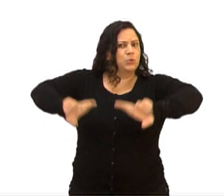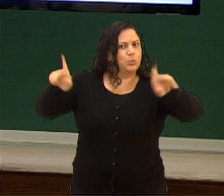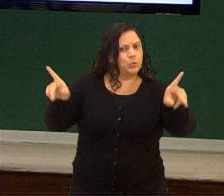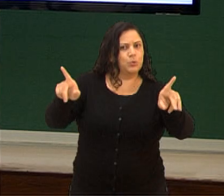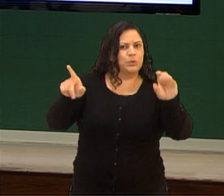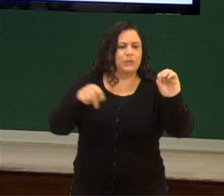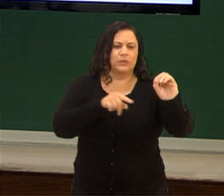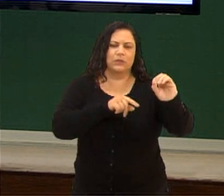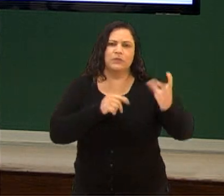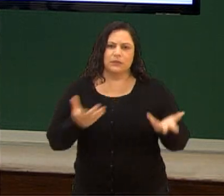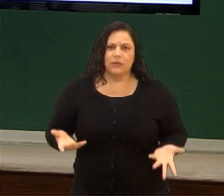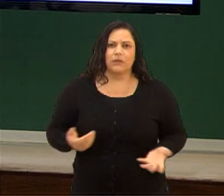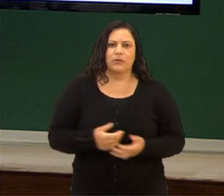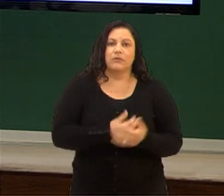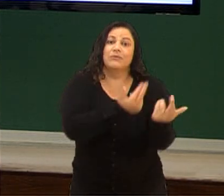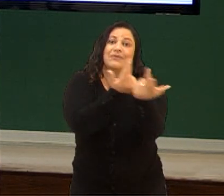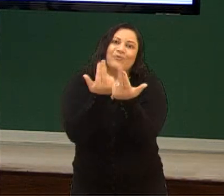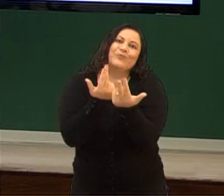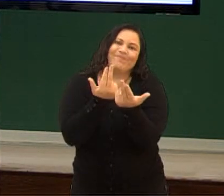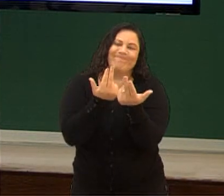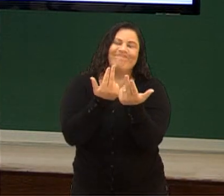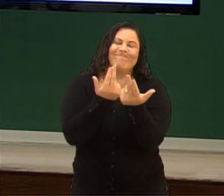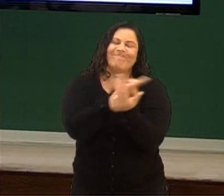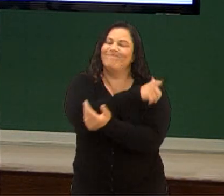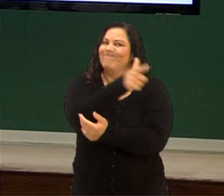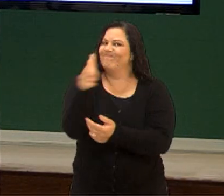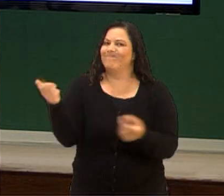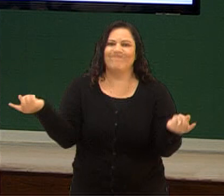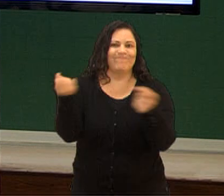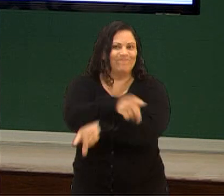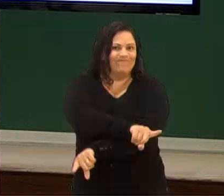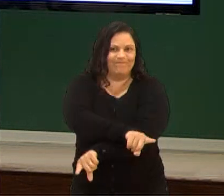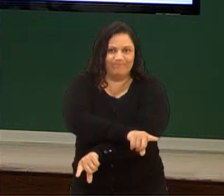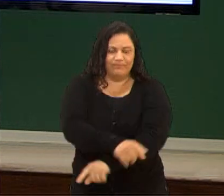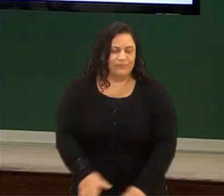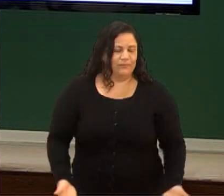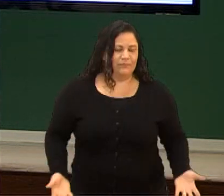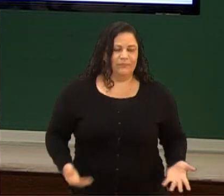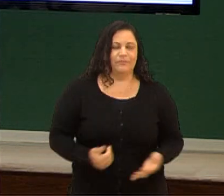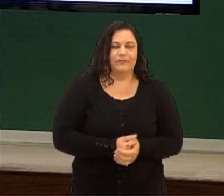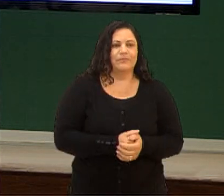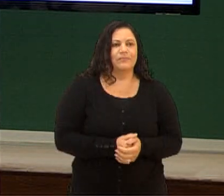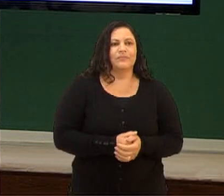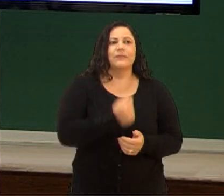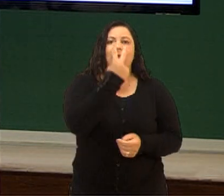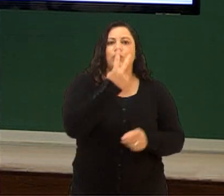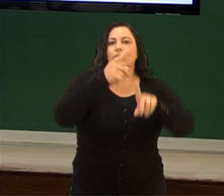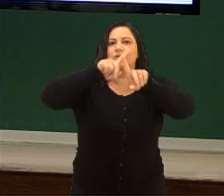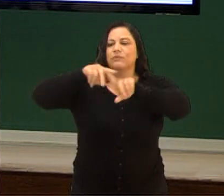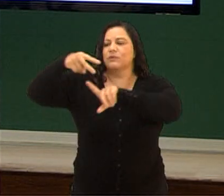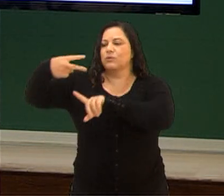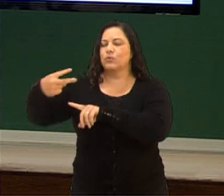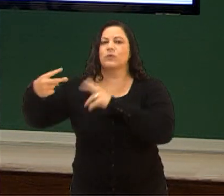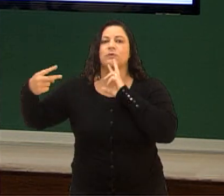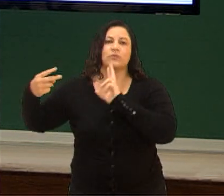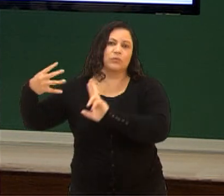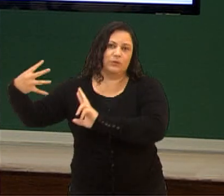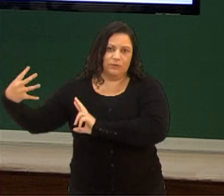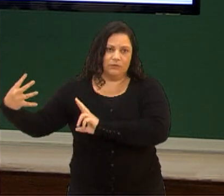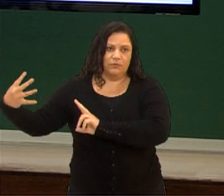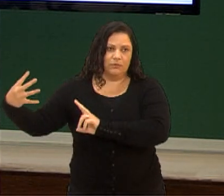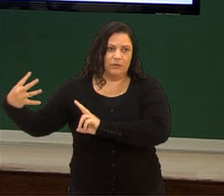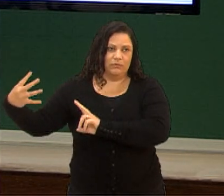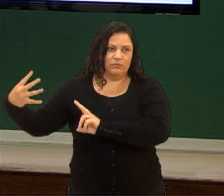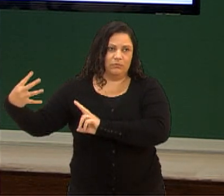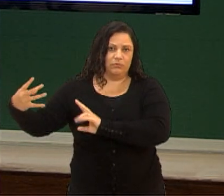zero. Portanto, se for igual, não tem inversa. Então, vamos calcular. 2 vezes 2, que é 4, que é a diagonal